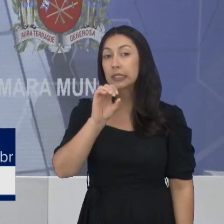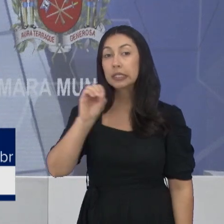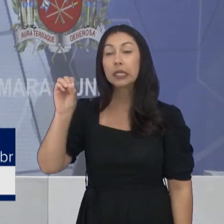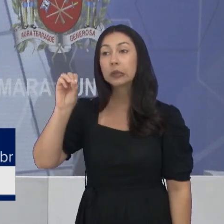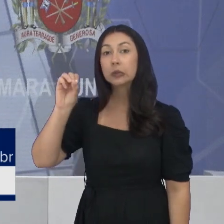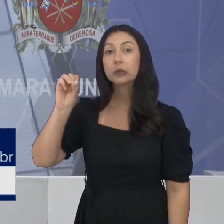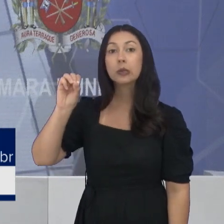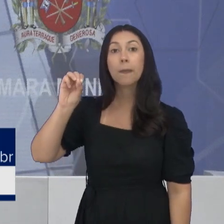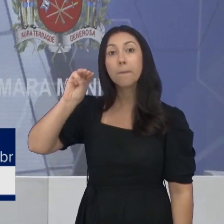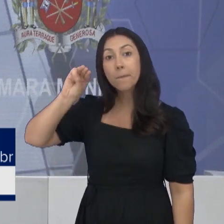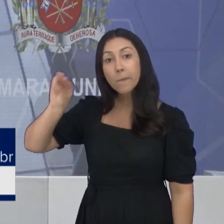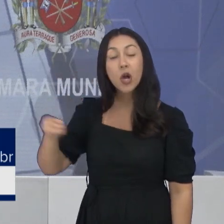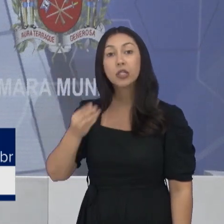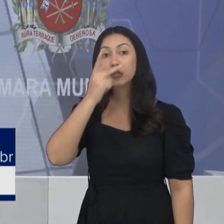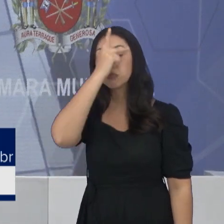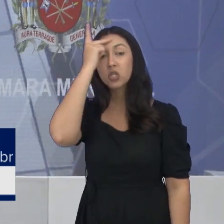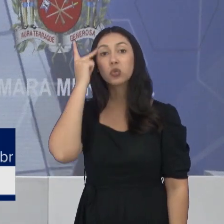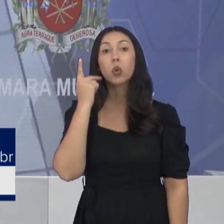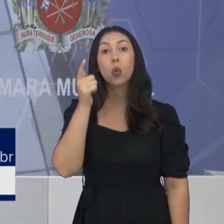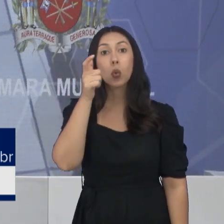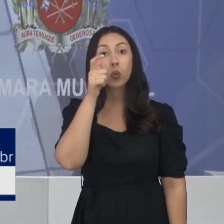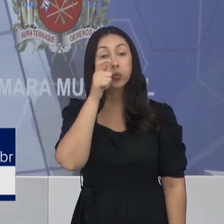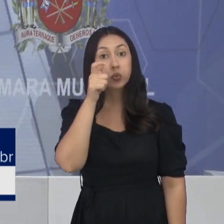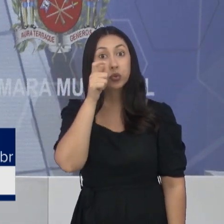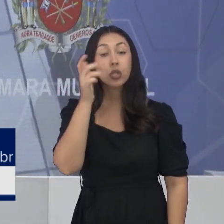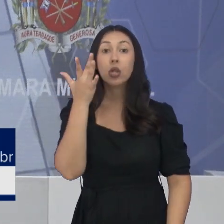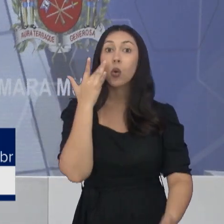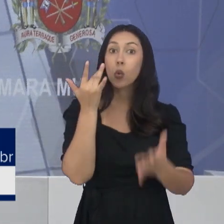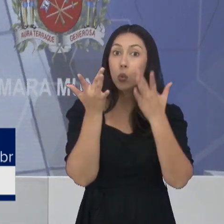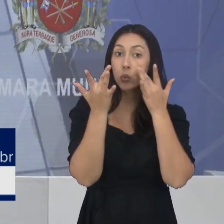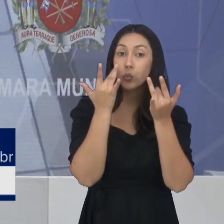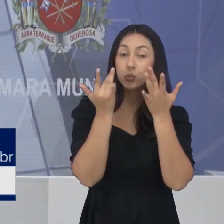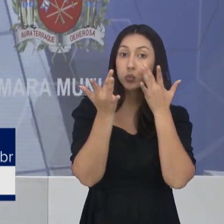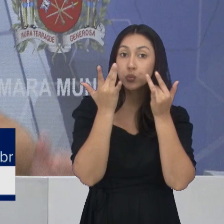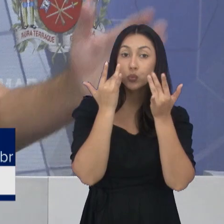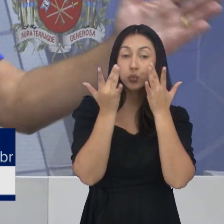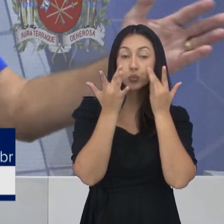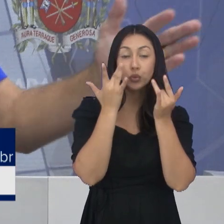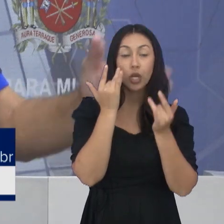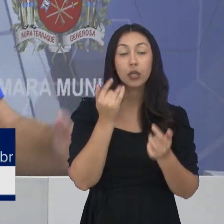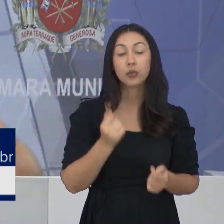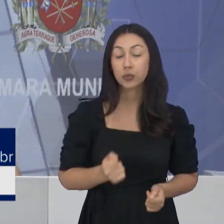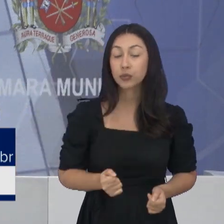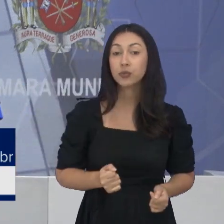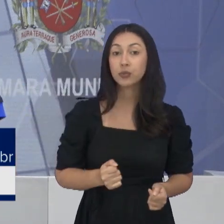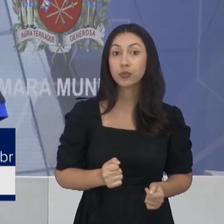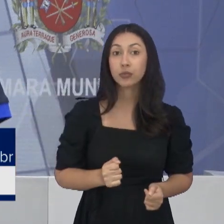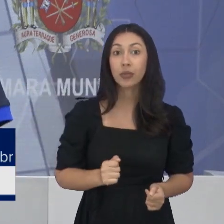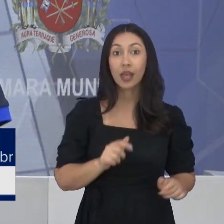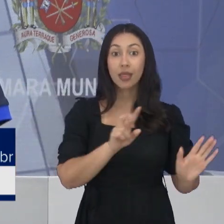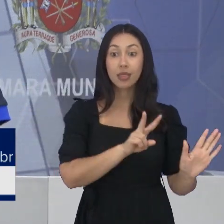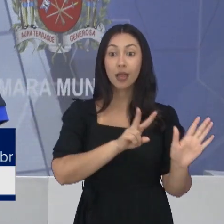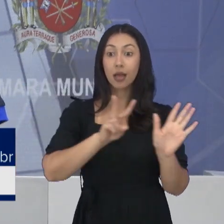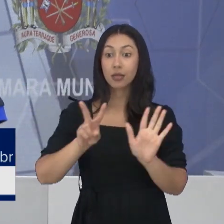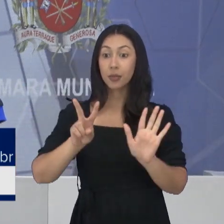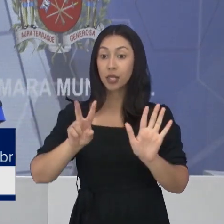pessoas assistindo ao espetáculo. E, na próxima